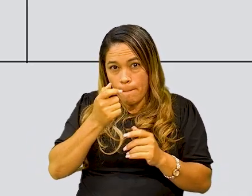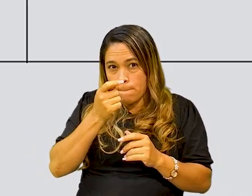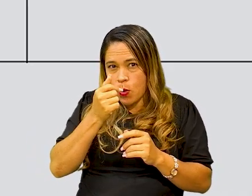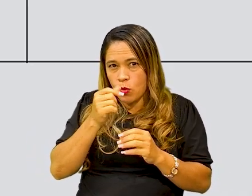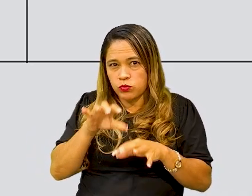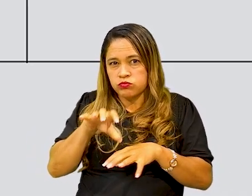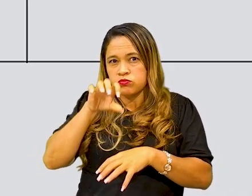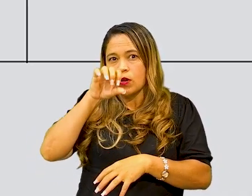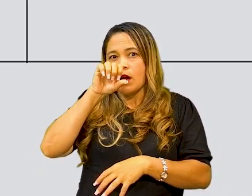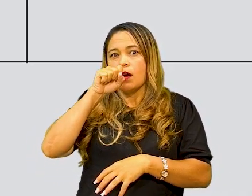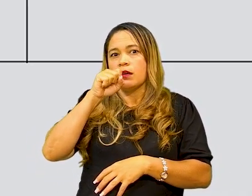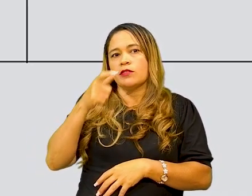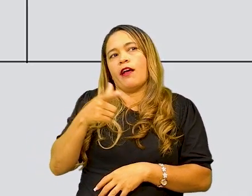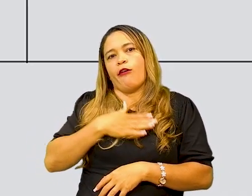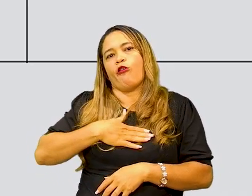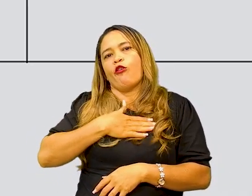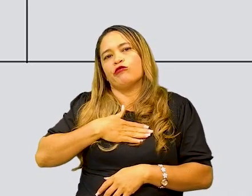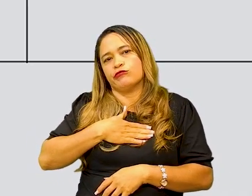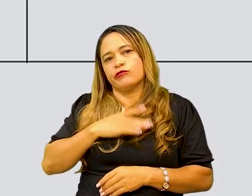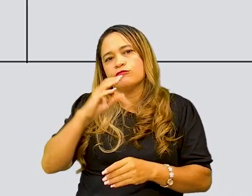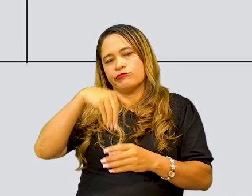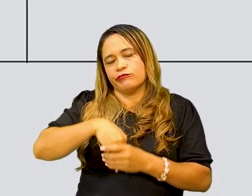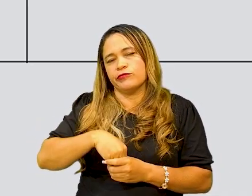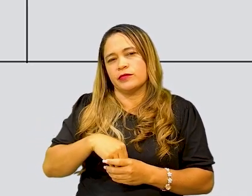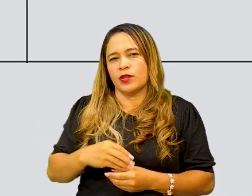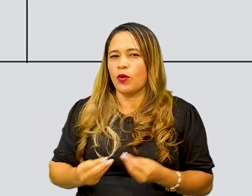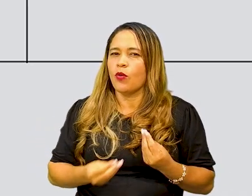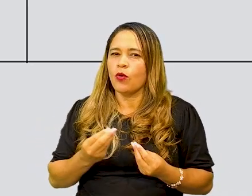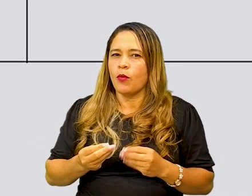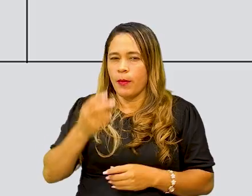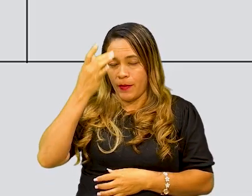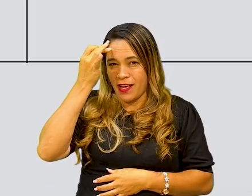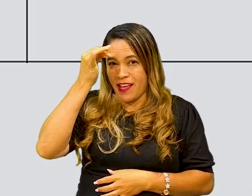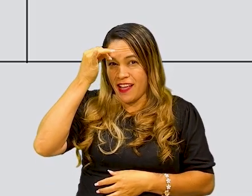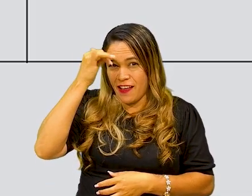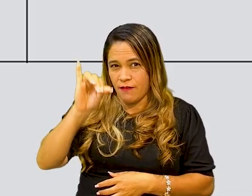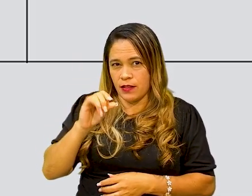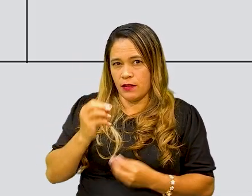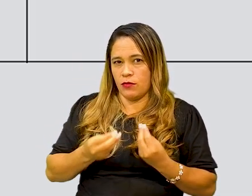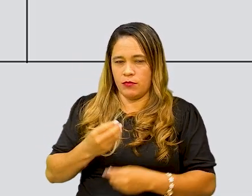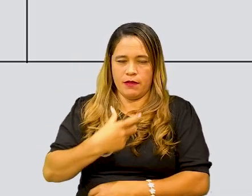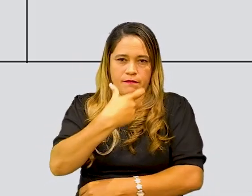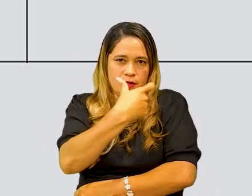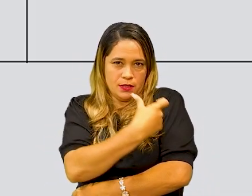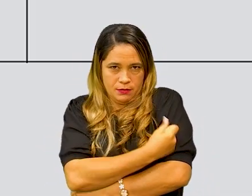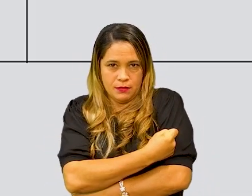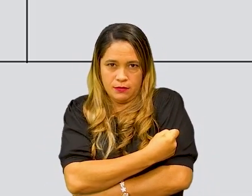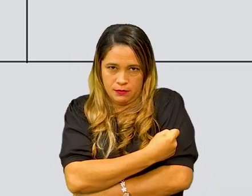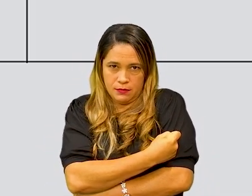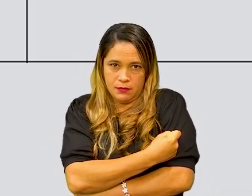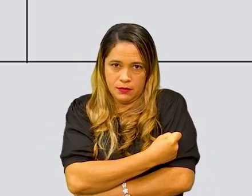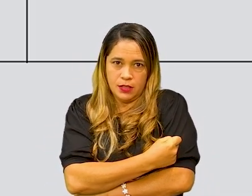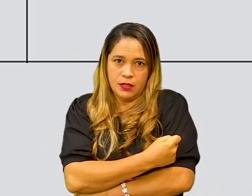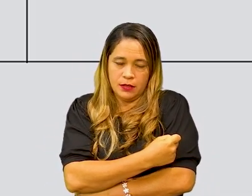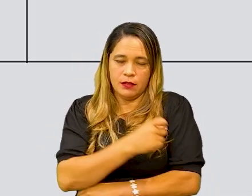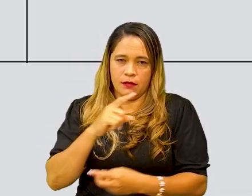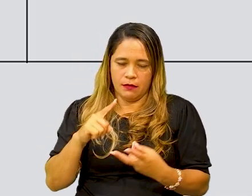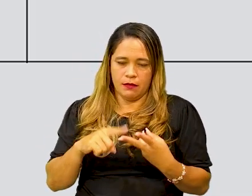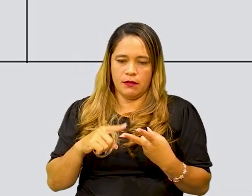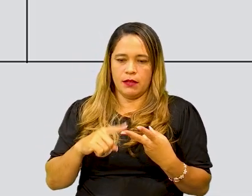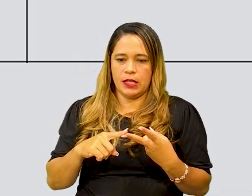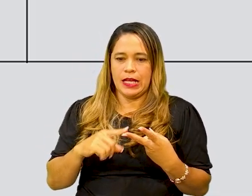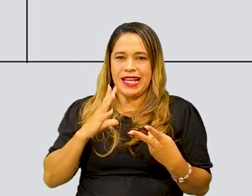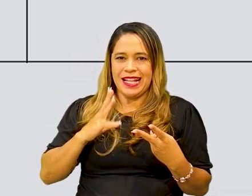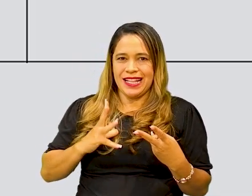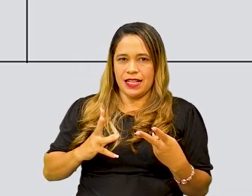então a bactéria gosta desse lugar. Como é que são as formas de prevenção? Vacinação, a gente tem vacina contra o tétano e a